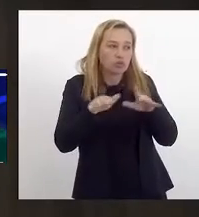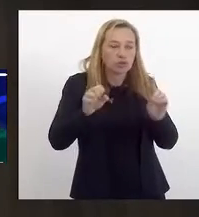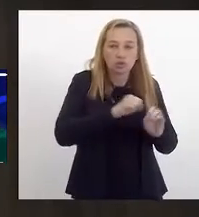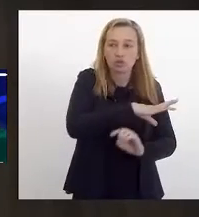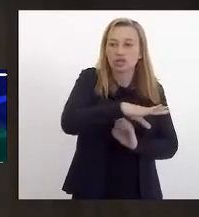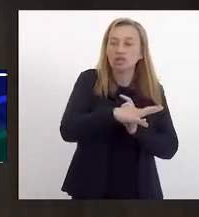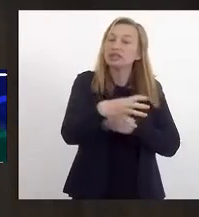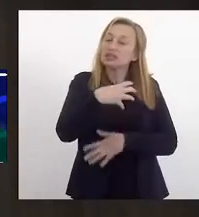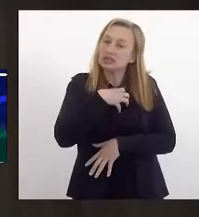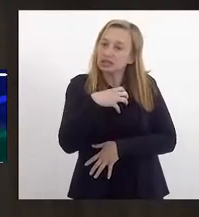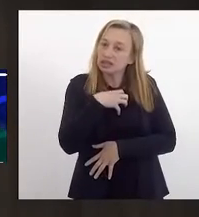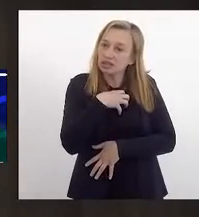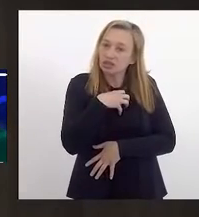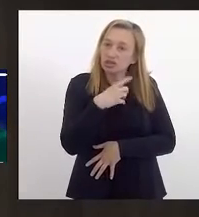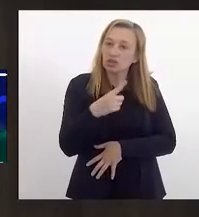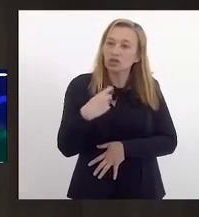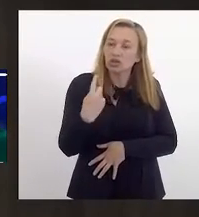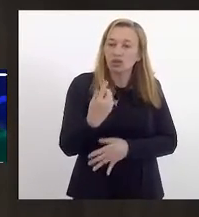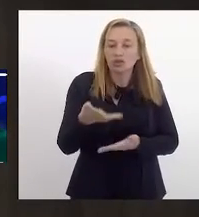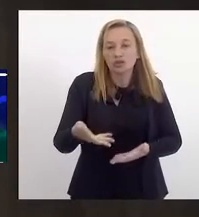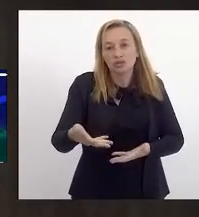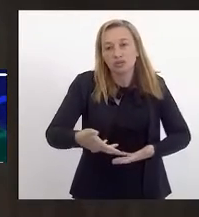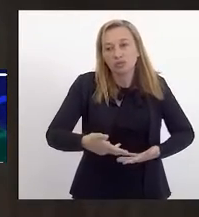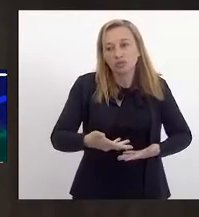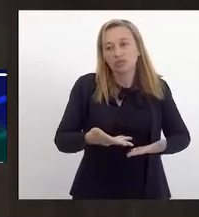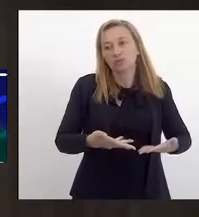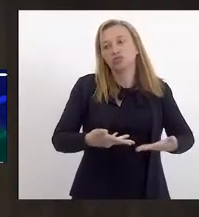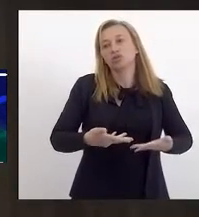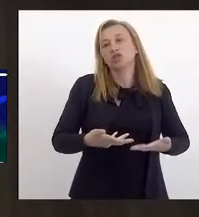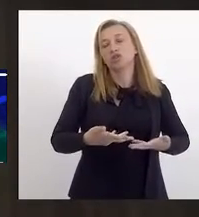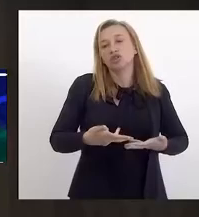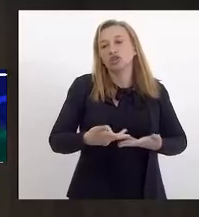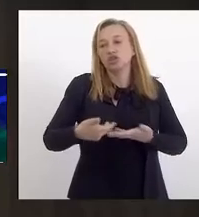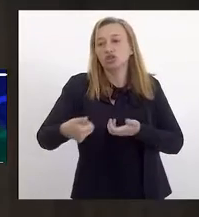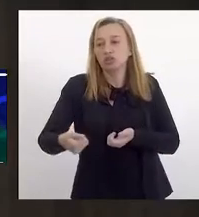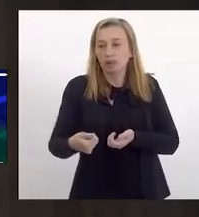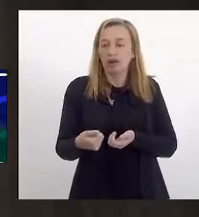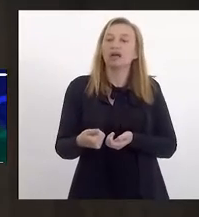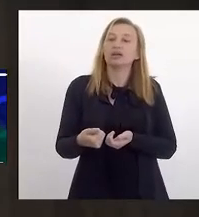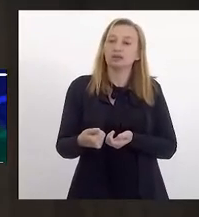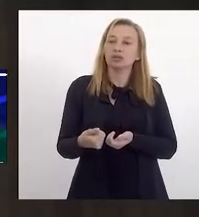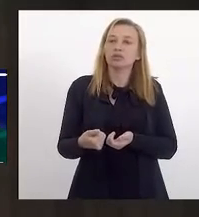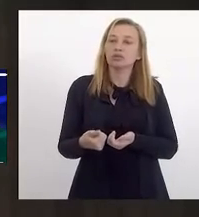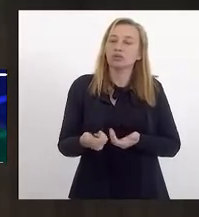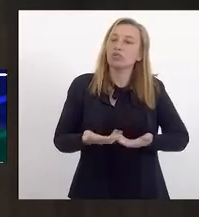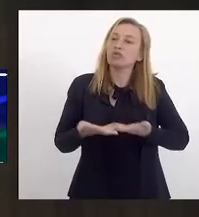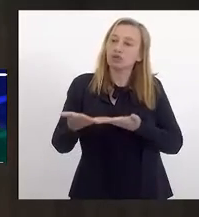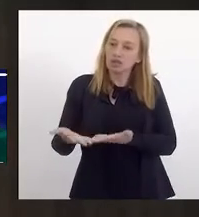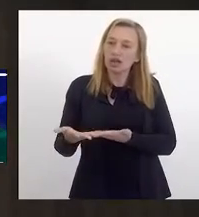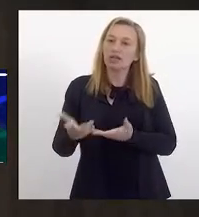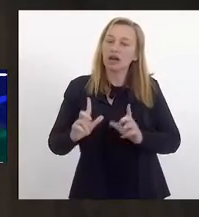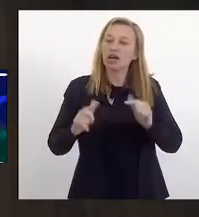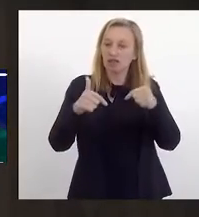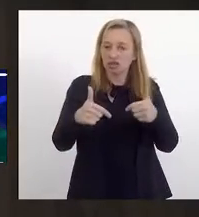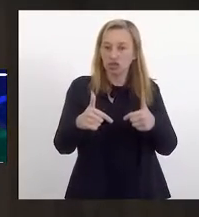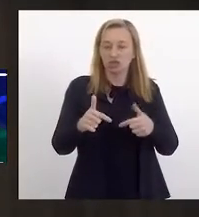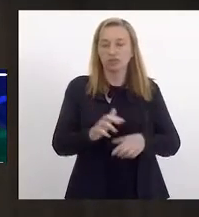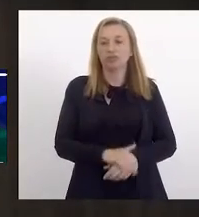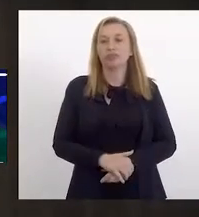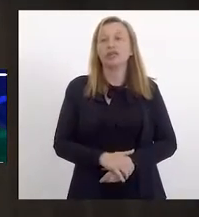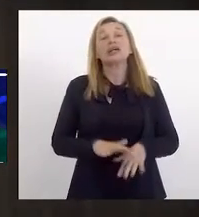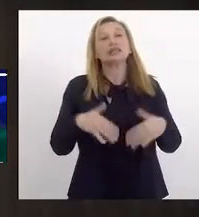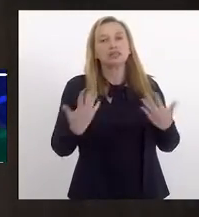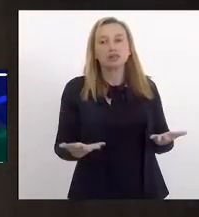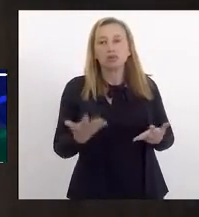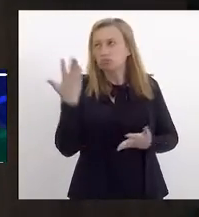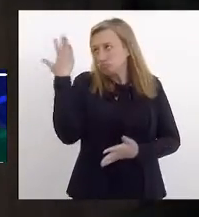sociais. E, nesse sentido, nós fomos convocadas a fazer essa ação. Então,